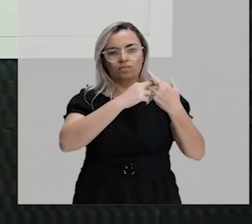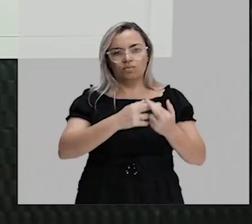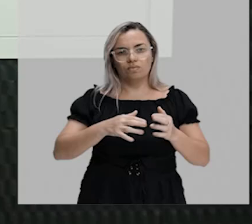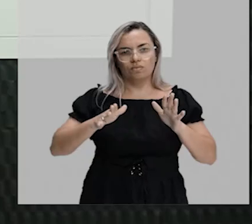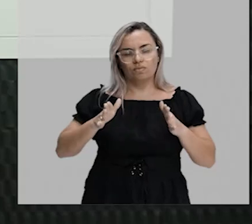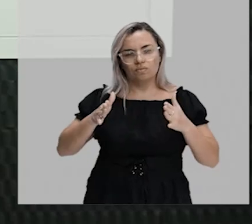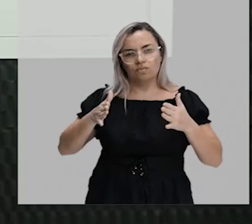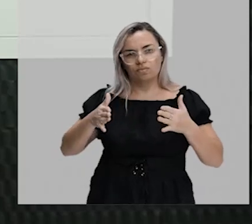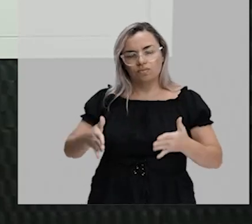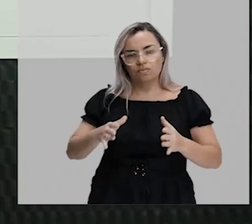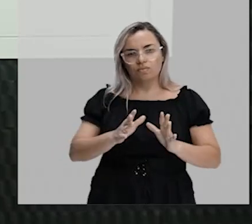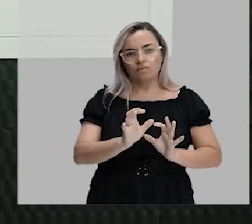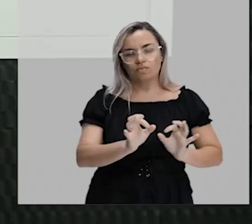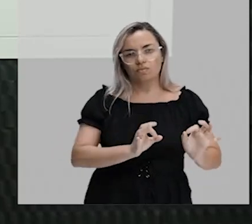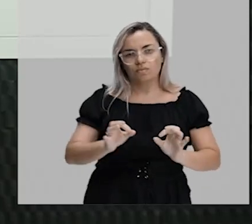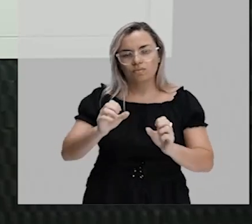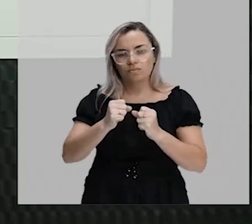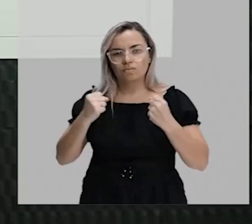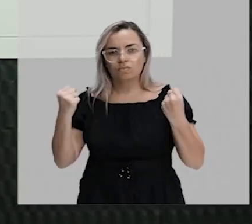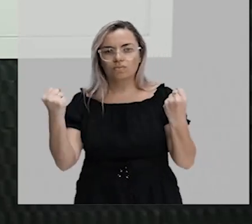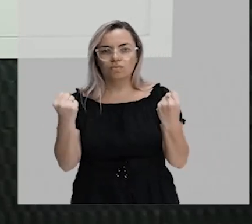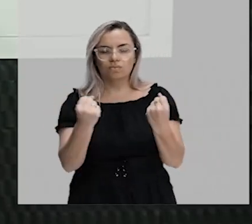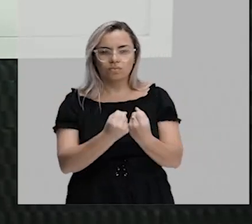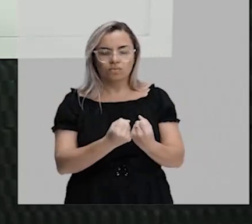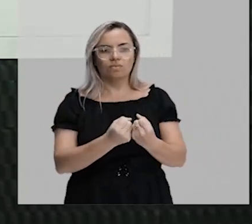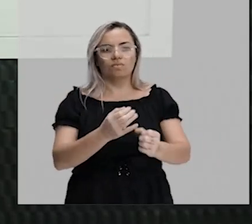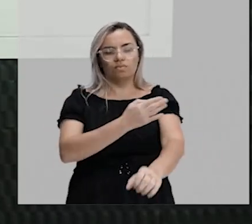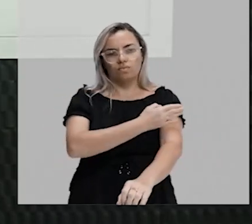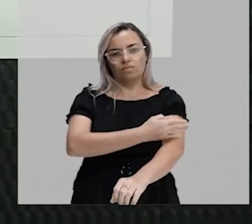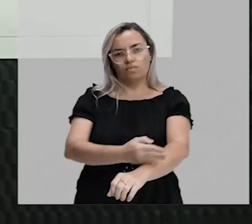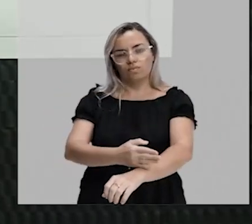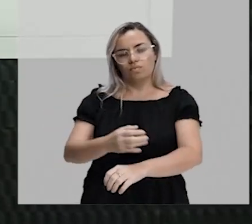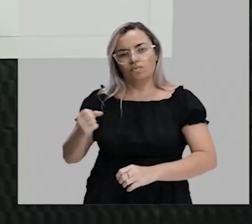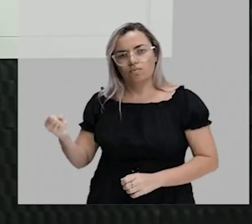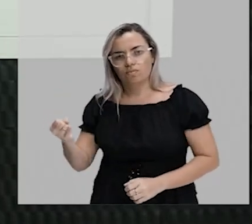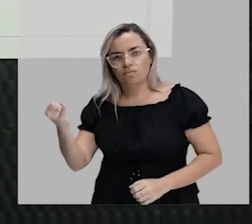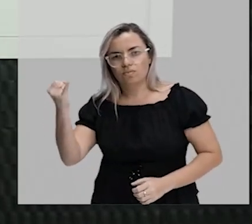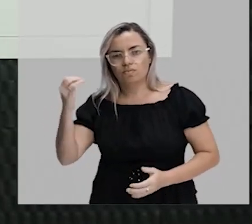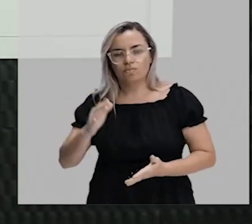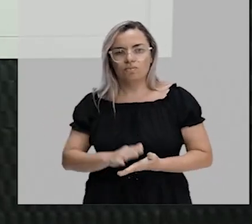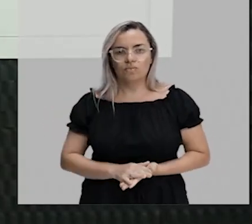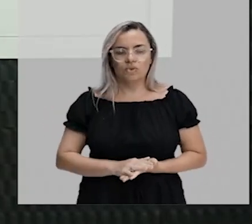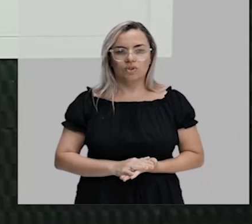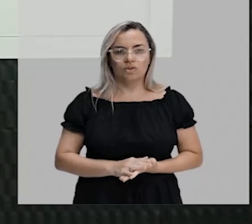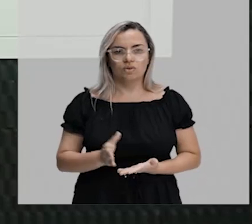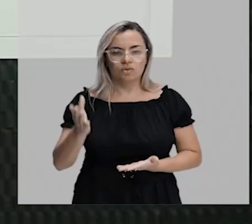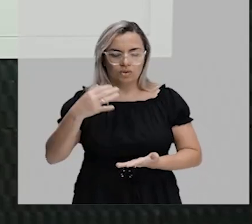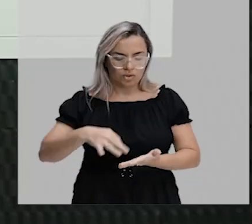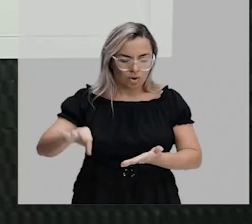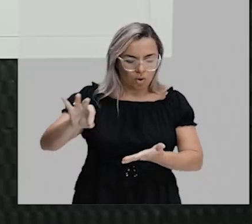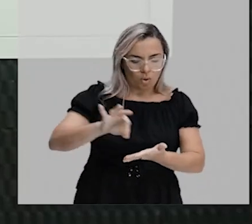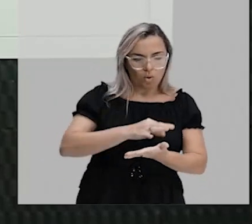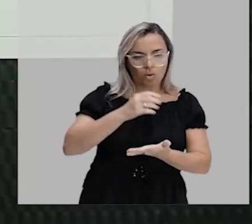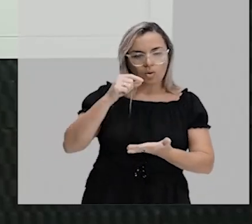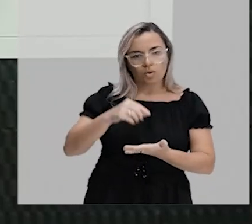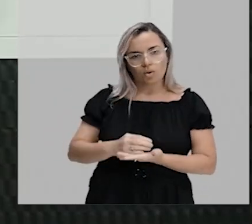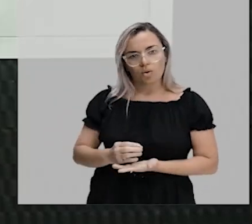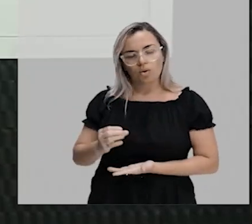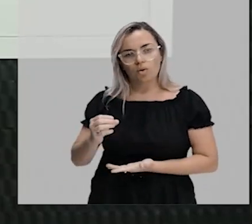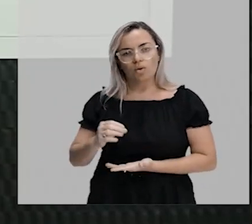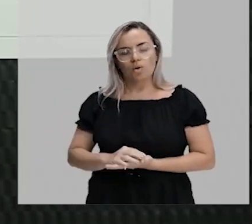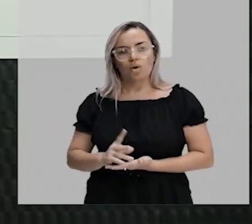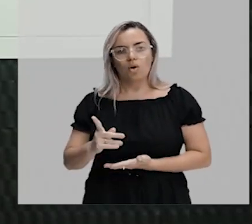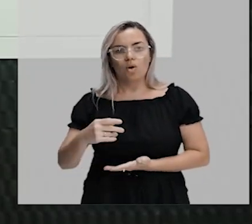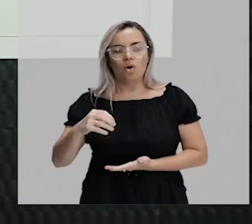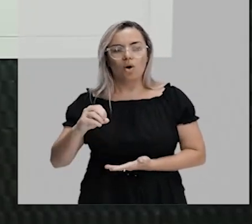nosso comportamento. Obviamente, nós não podemos negar que isto é muito importante. Se você pegar o contratualismo, por exemplo, tá? Tanto